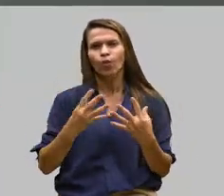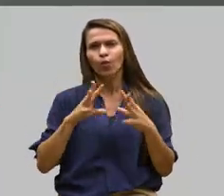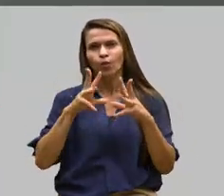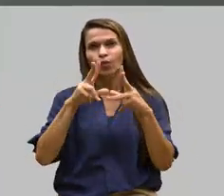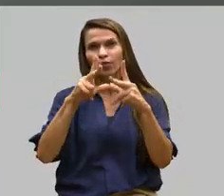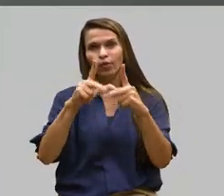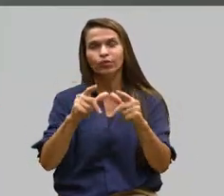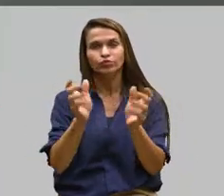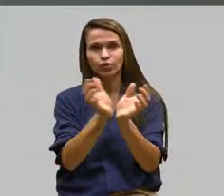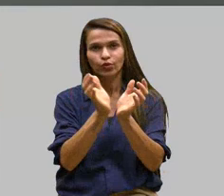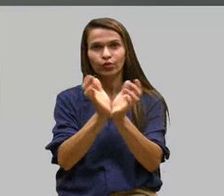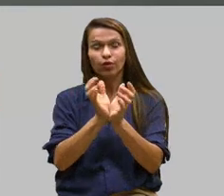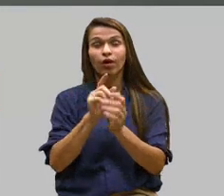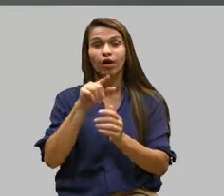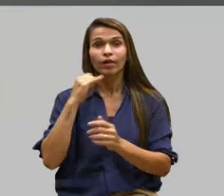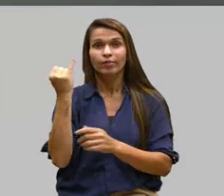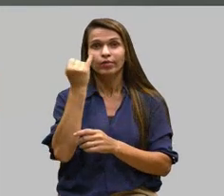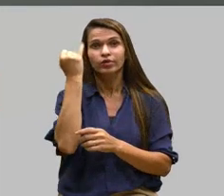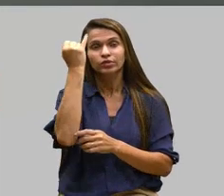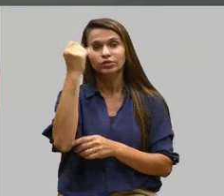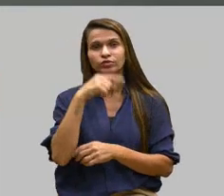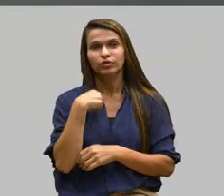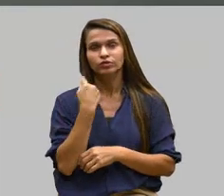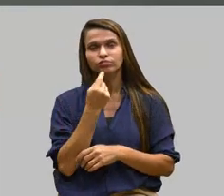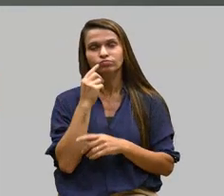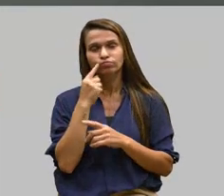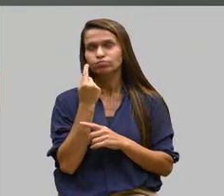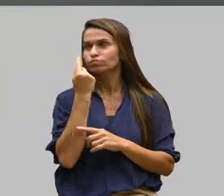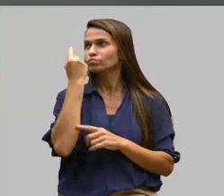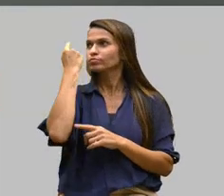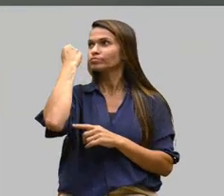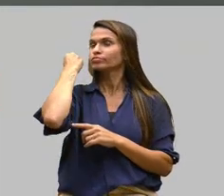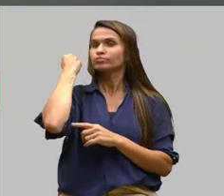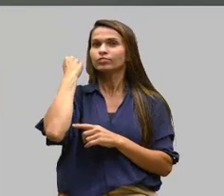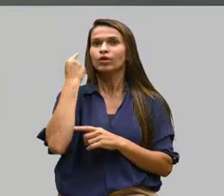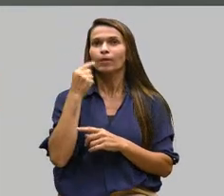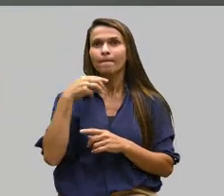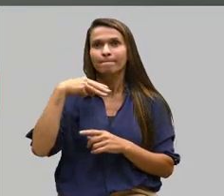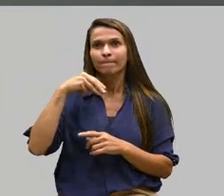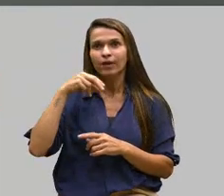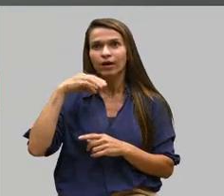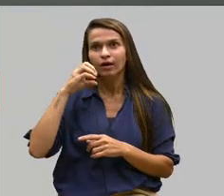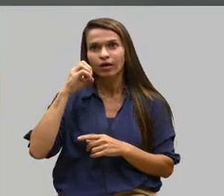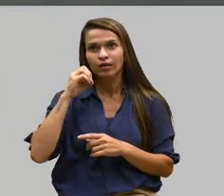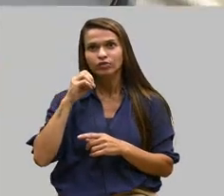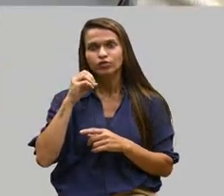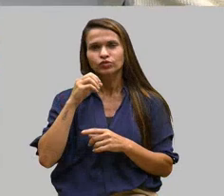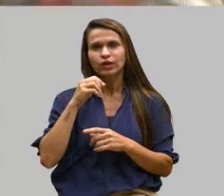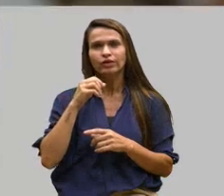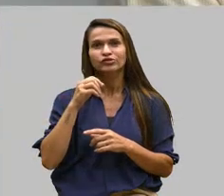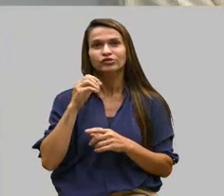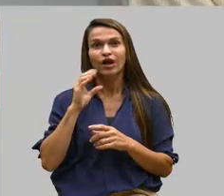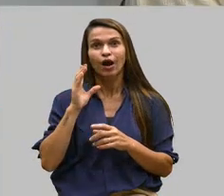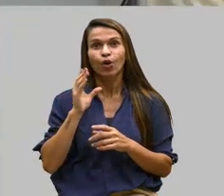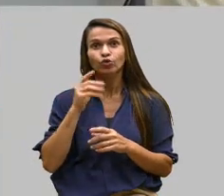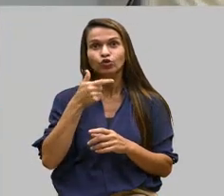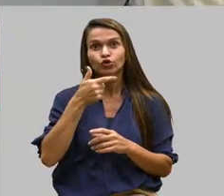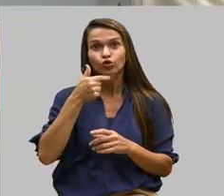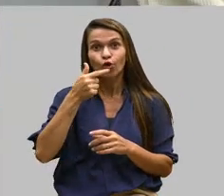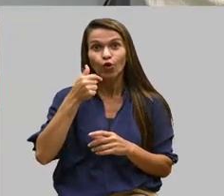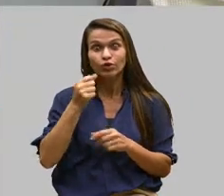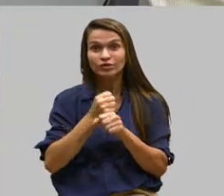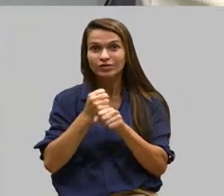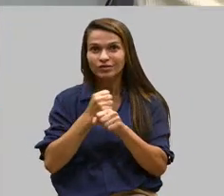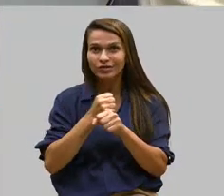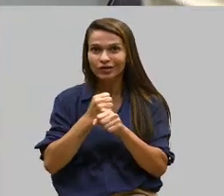é muito importante né a gente olhar para trás e o Manoel tá completando 12 anos exatamente foi ontem né